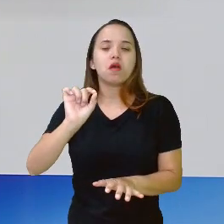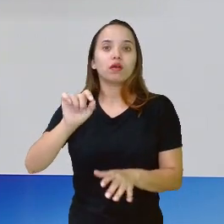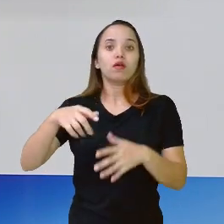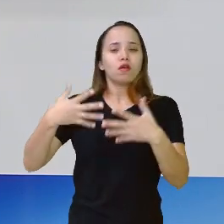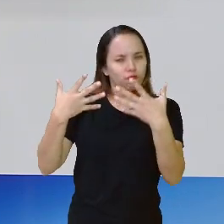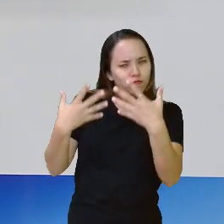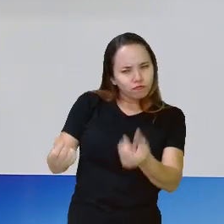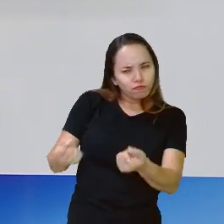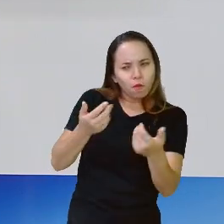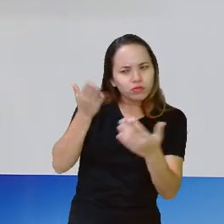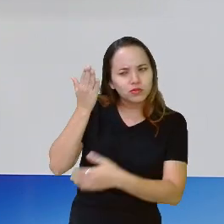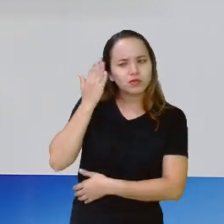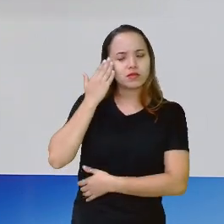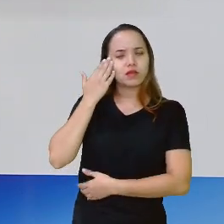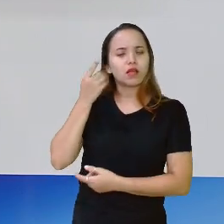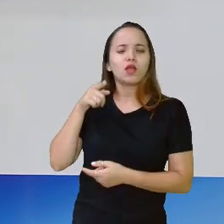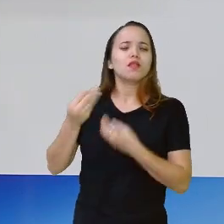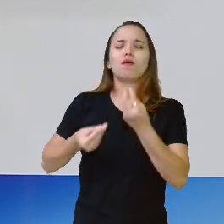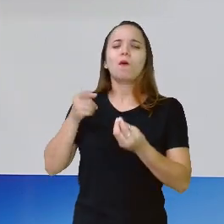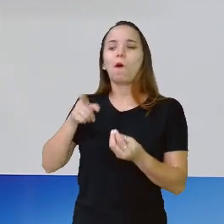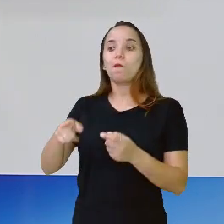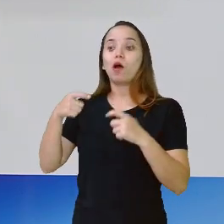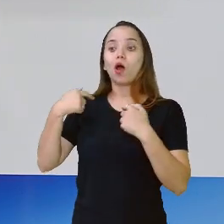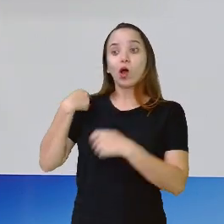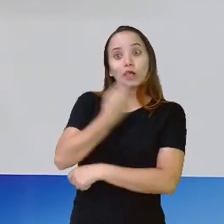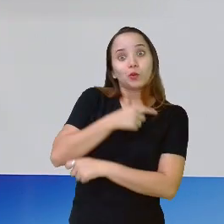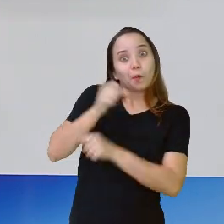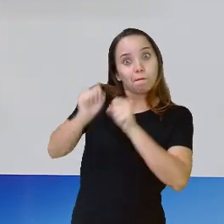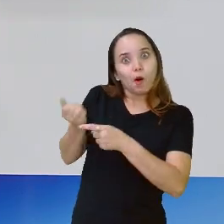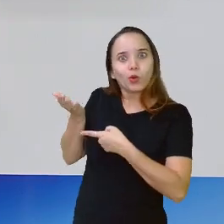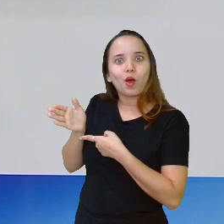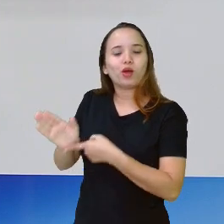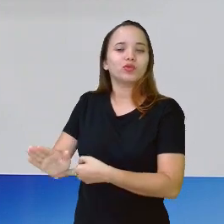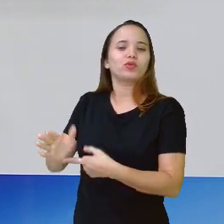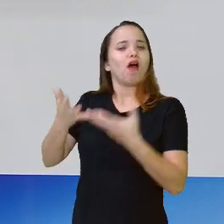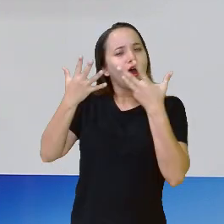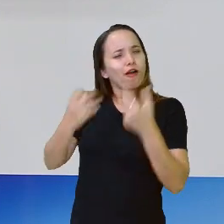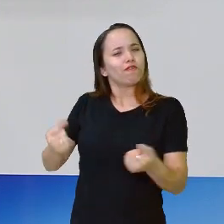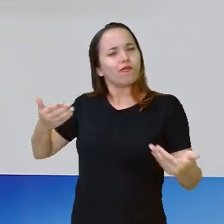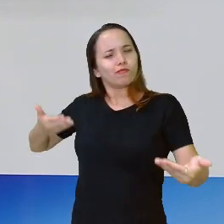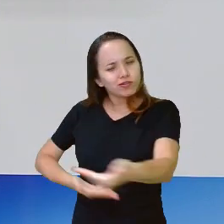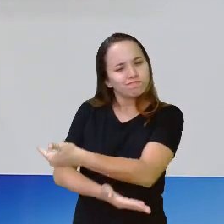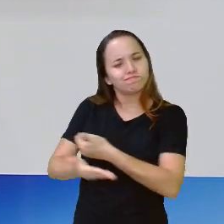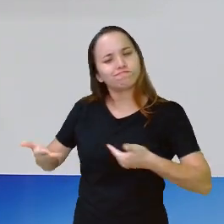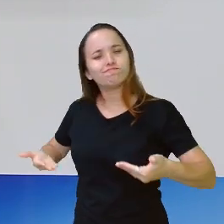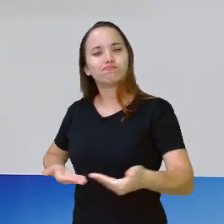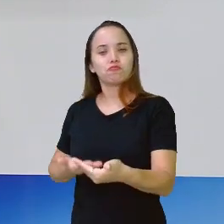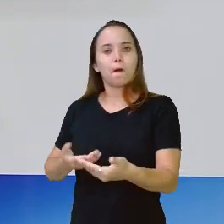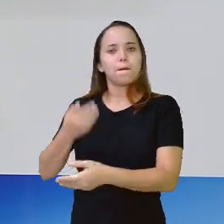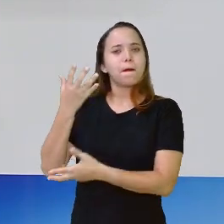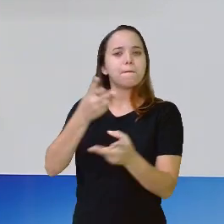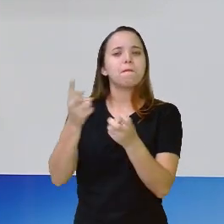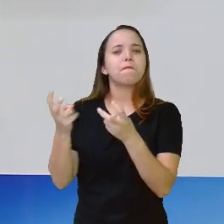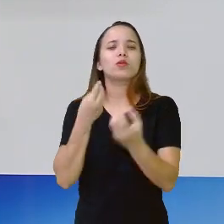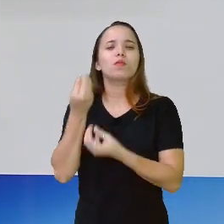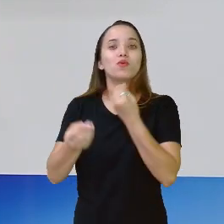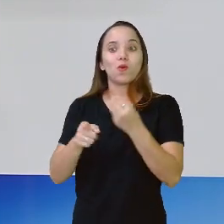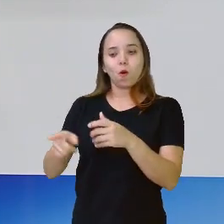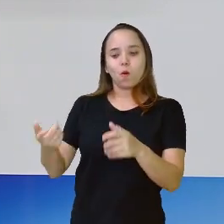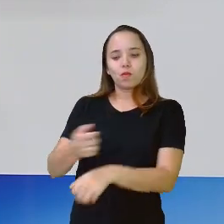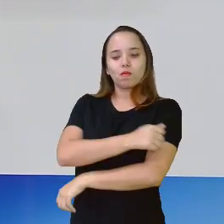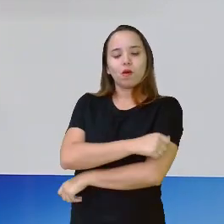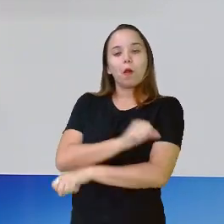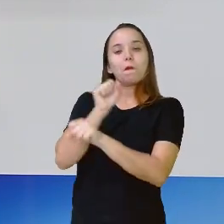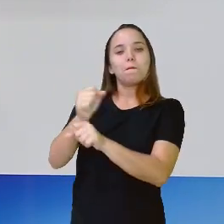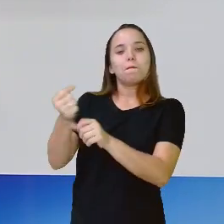precisa do seu suporte, da ajuda? Vamos trocar? Vamos perceber o que é que ele consegue contemplar aqui e